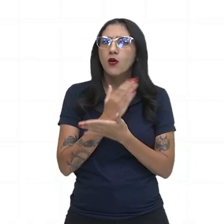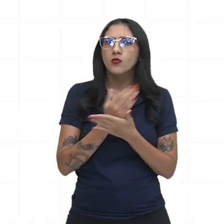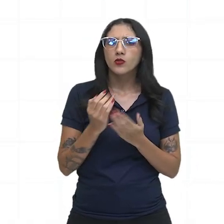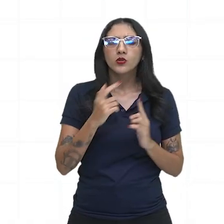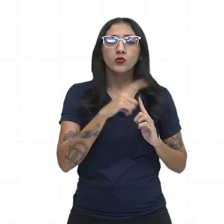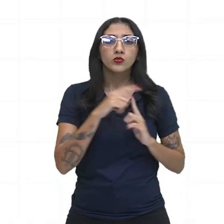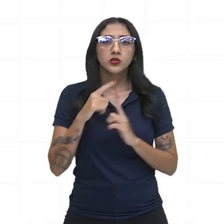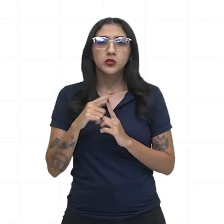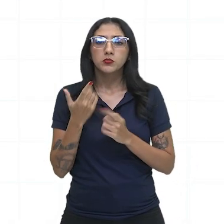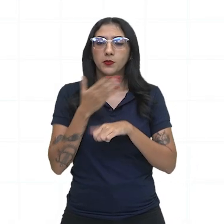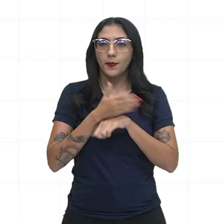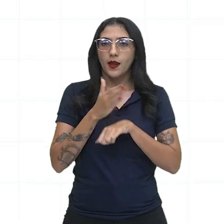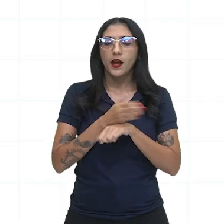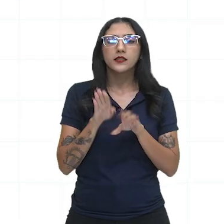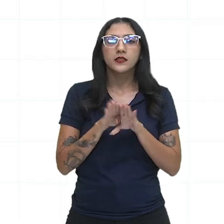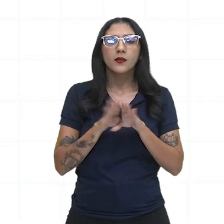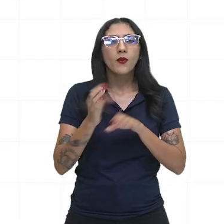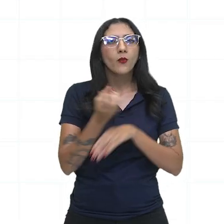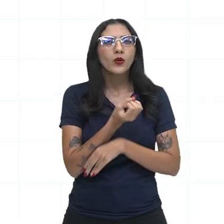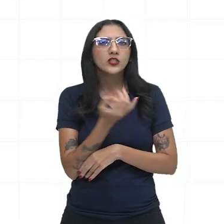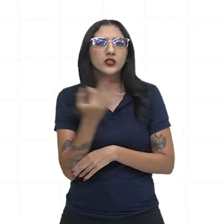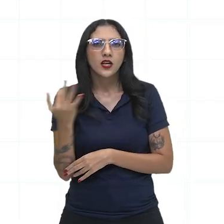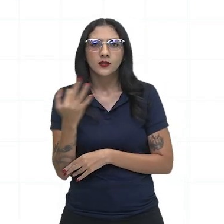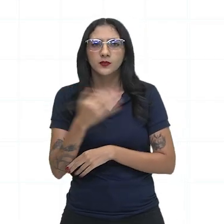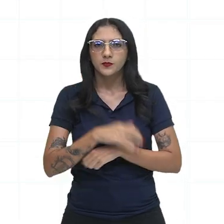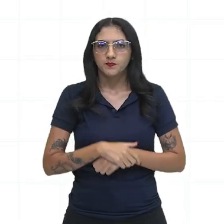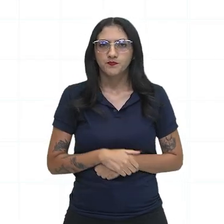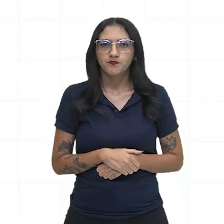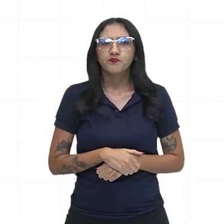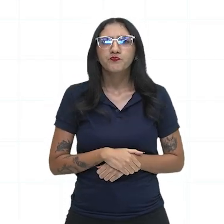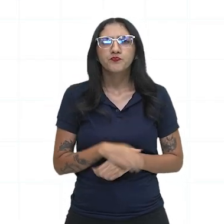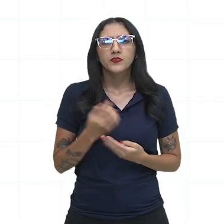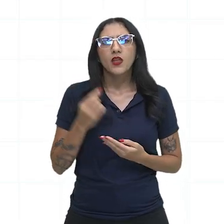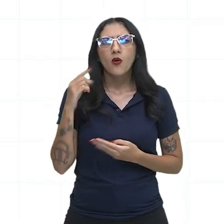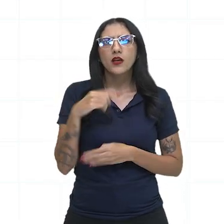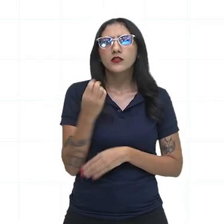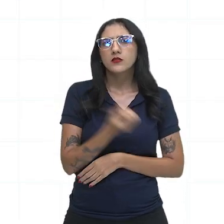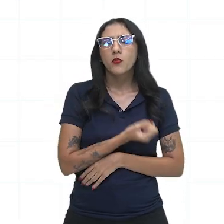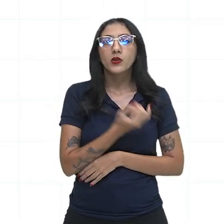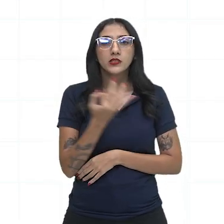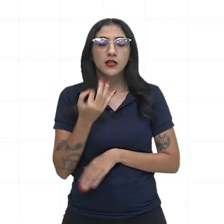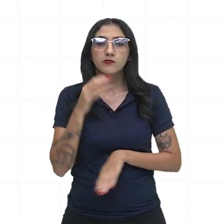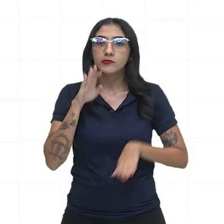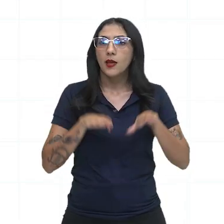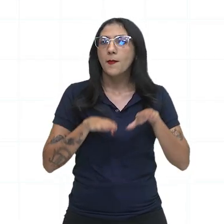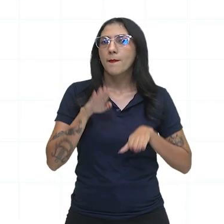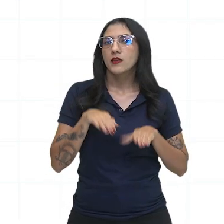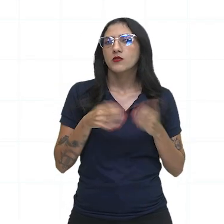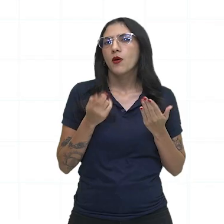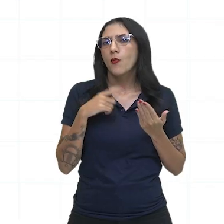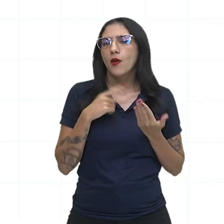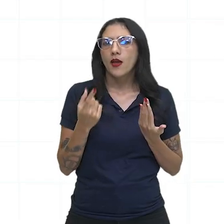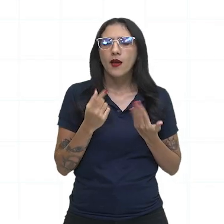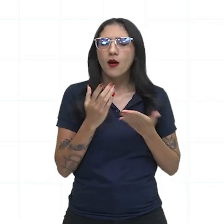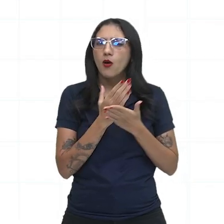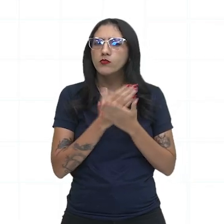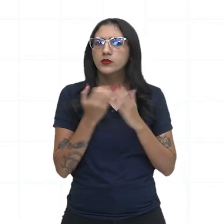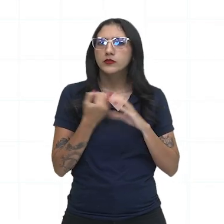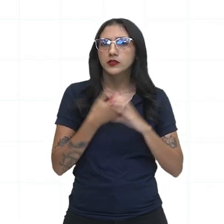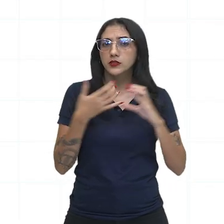séries e repetições. Olha só, a quantidade de séries e repetições varia de acordo com os